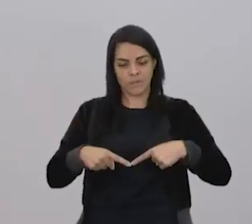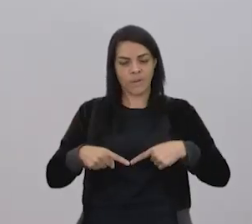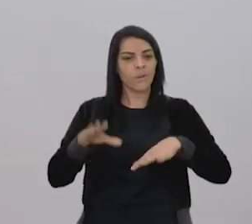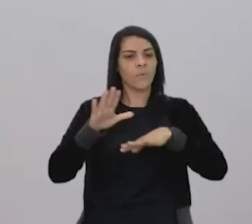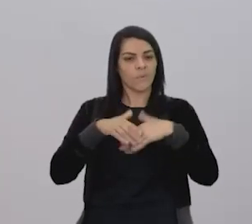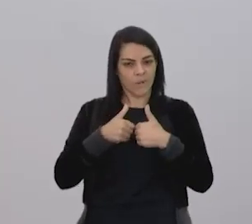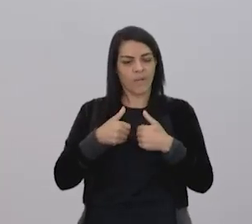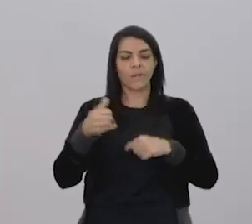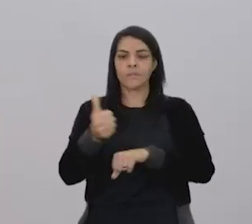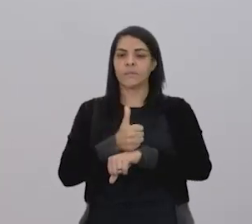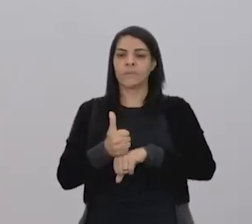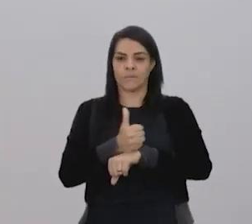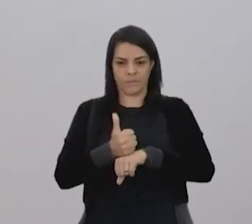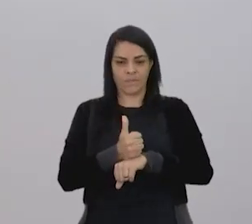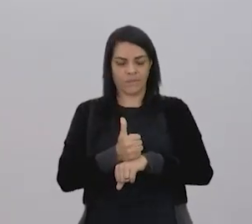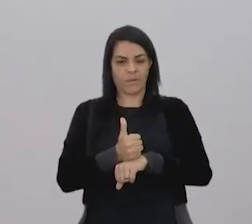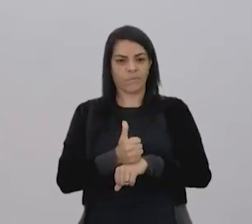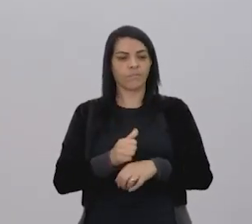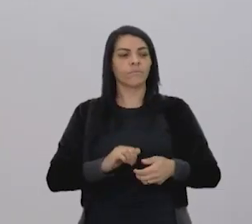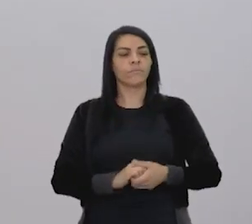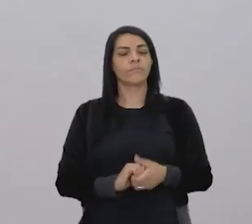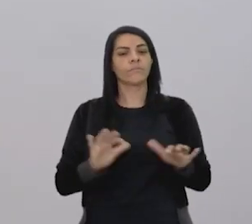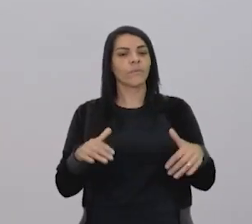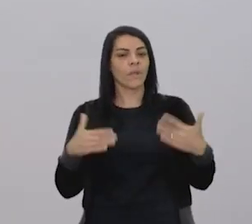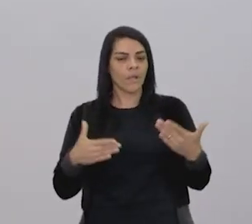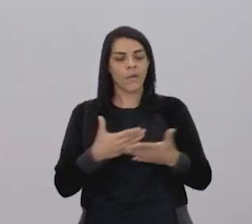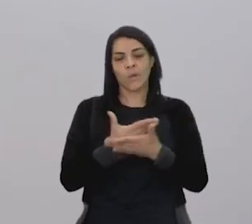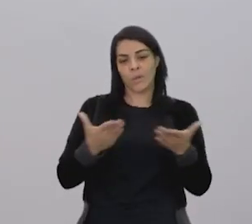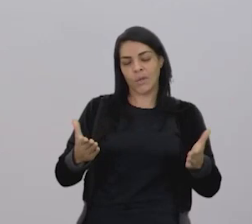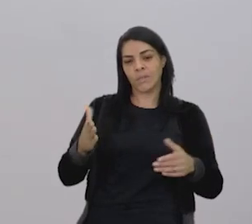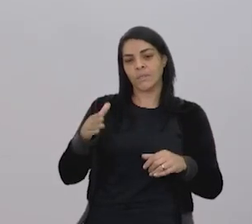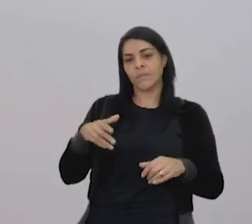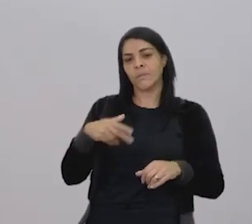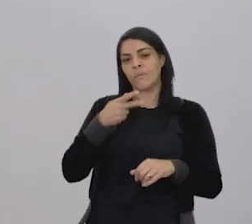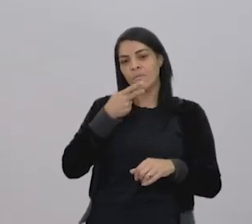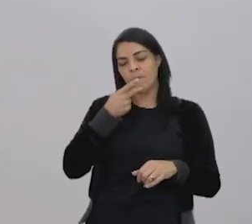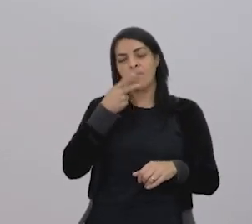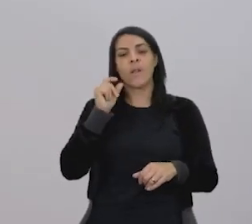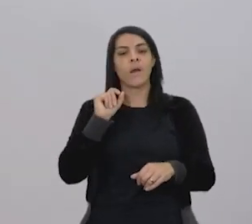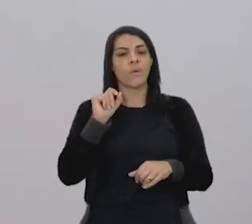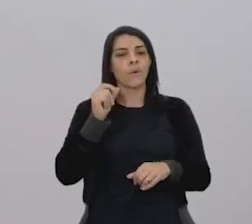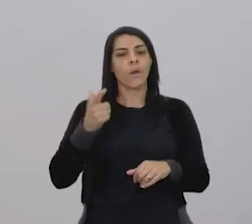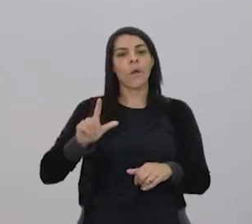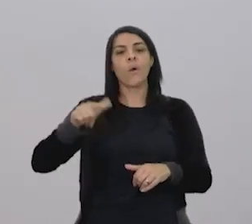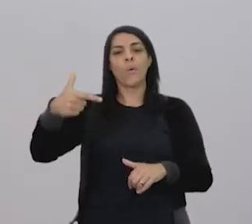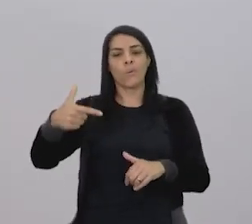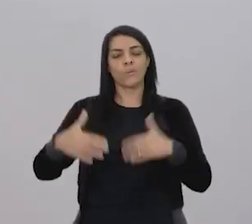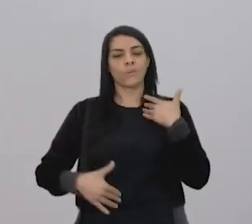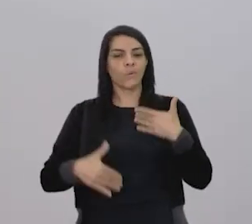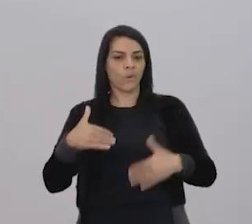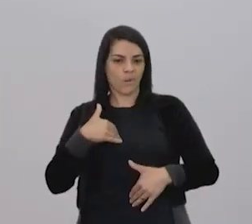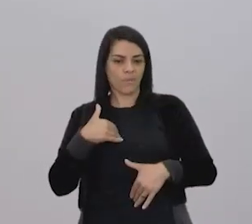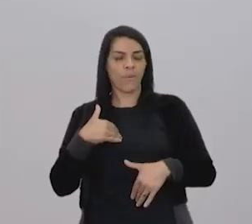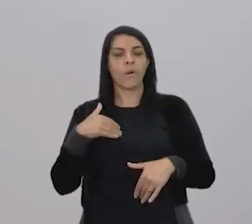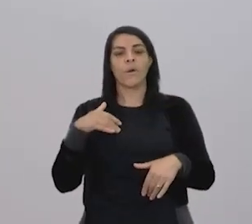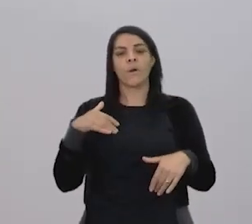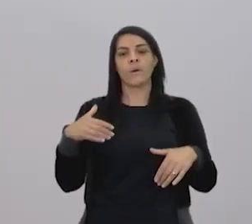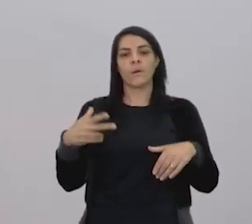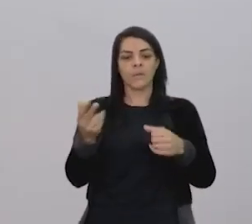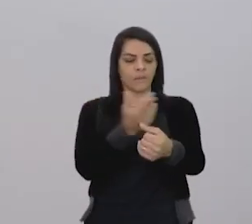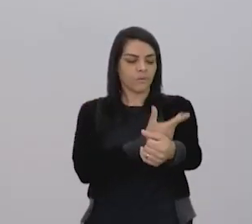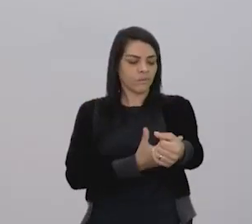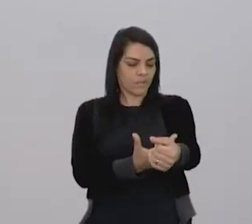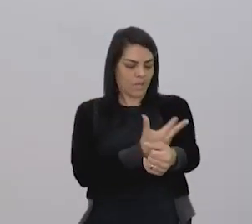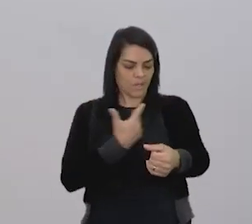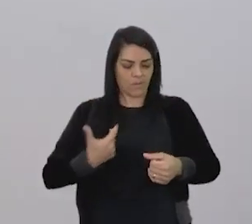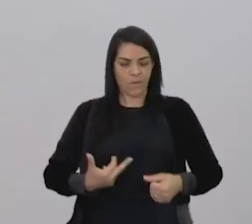espaço. Pois bem, e aí agora a gente vai falar sobre outro tipo de corpo. A gente falou do corpo tatuado, a